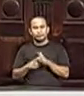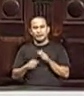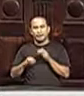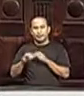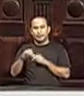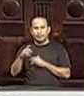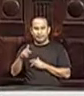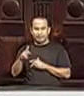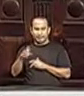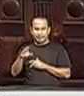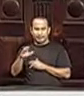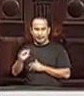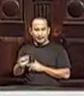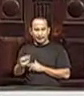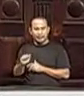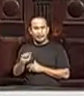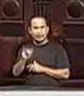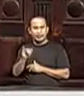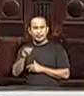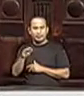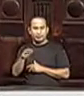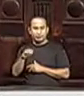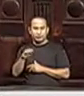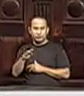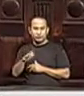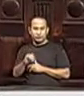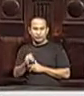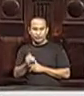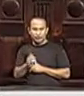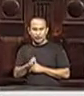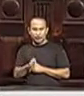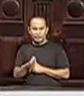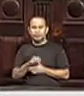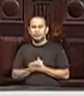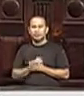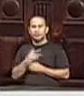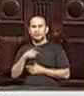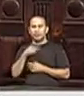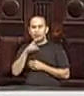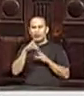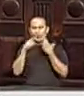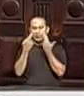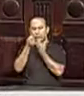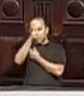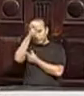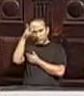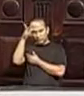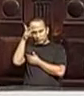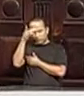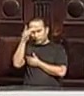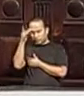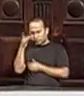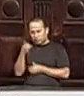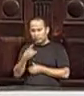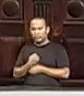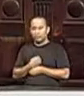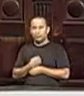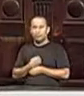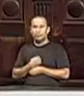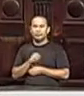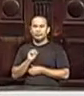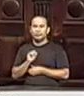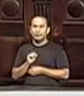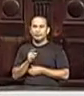IPCA oficial do IBGE. Nós tivemos notícias, inclusive numa audiência pública, por representantes do DETRO, que